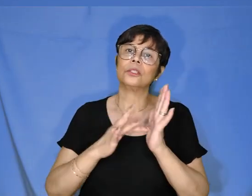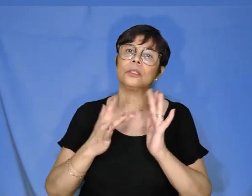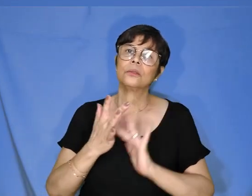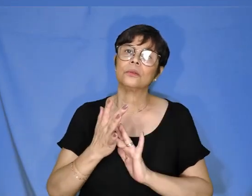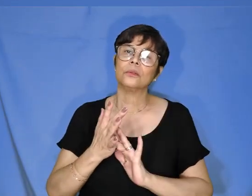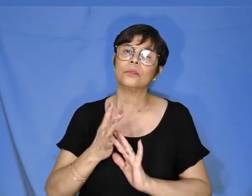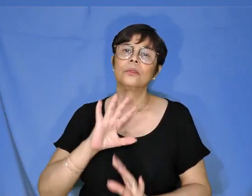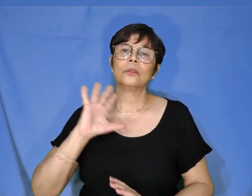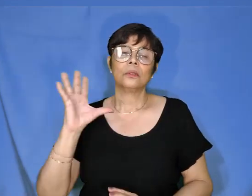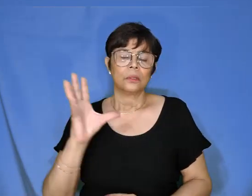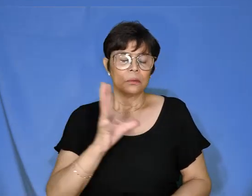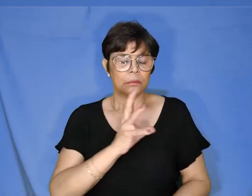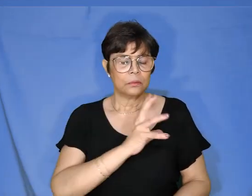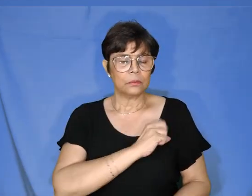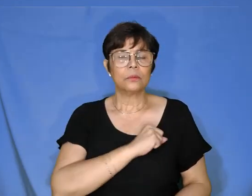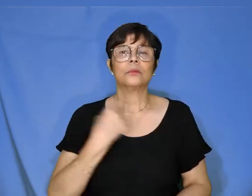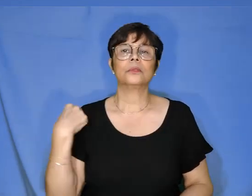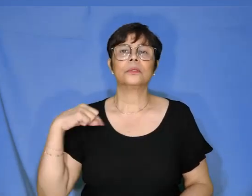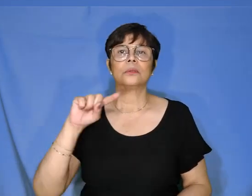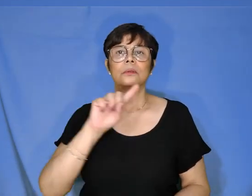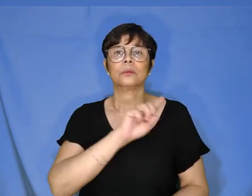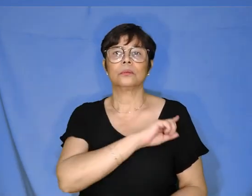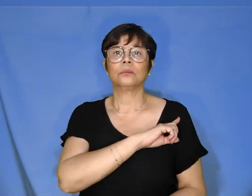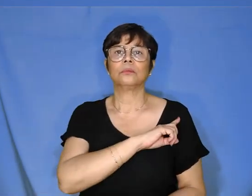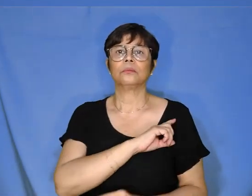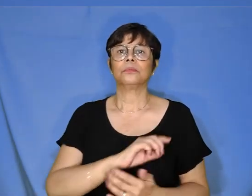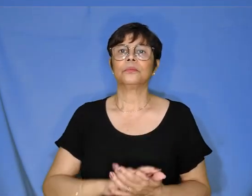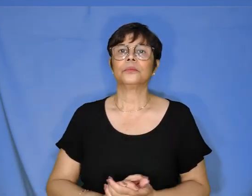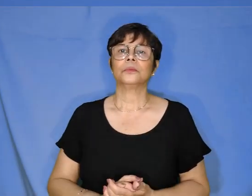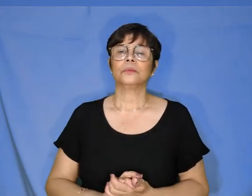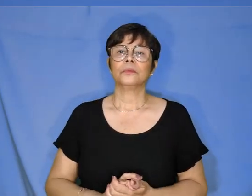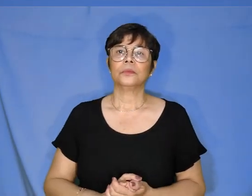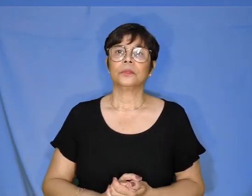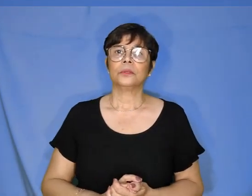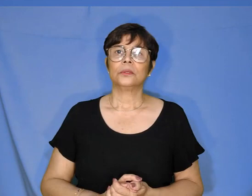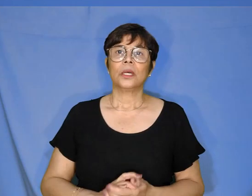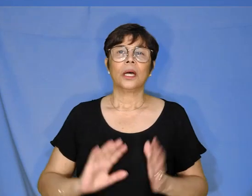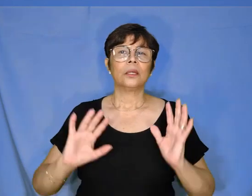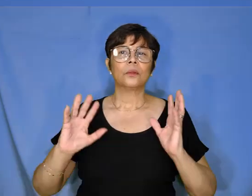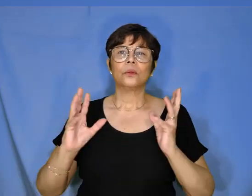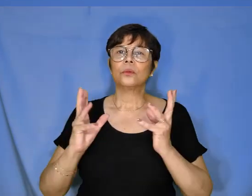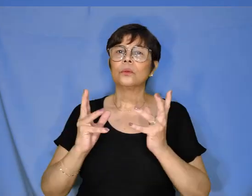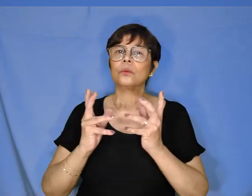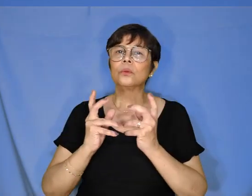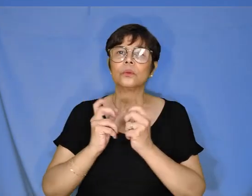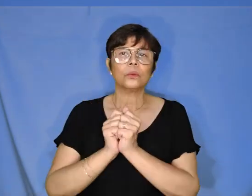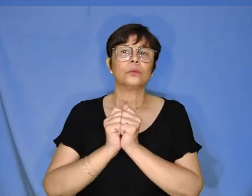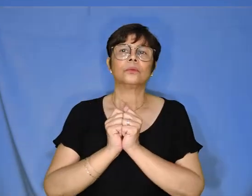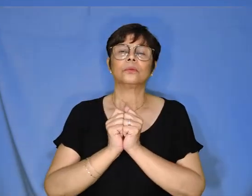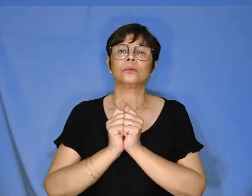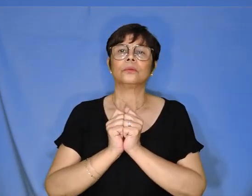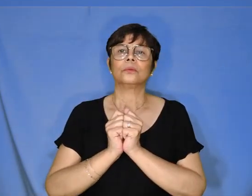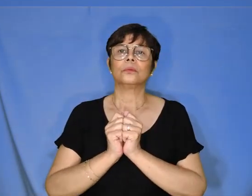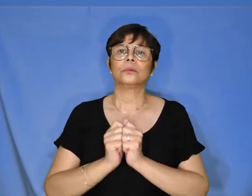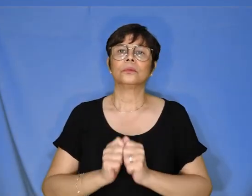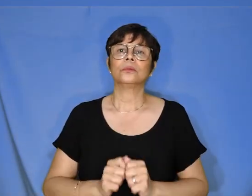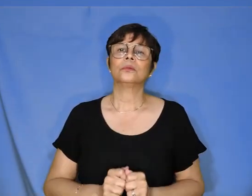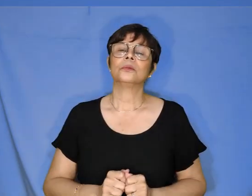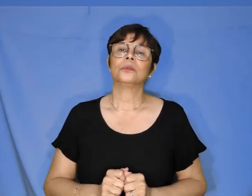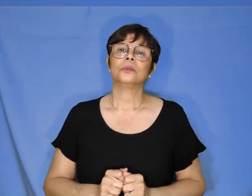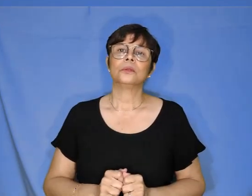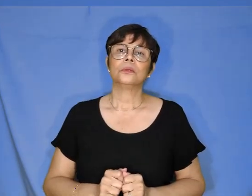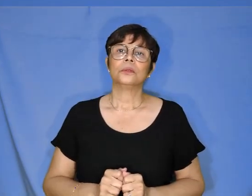aquele que se submeteu aos homens, se submeteu à cruz, se submeteu à ignomínia, se submeteu ao